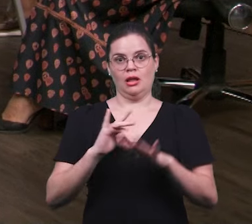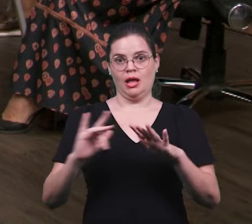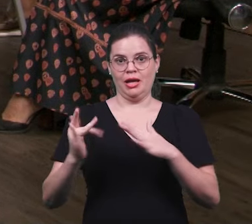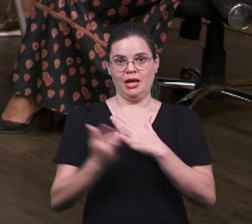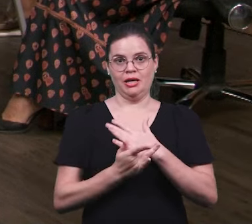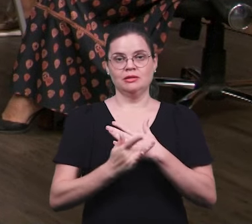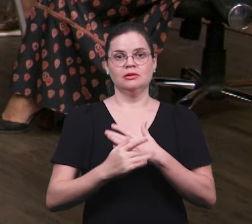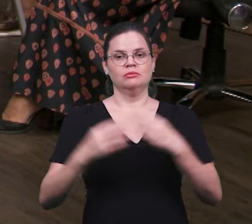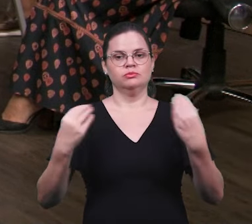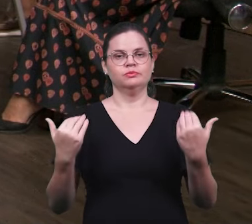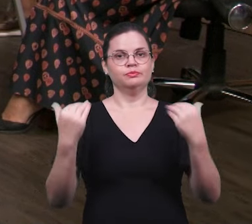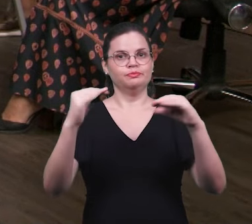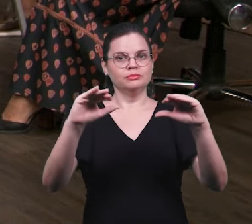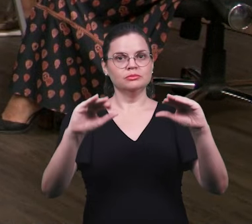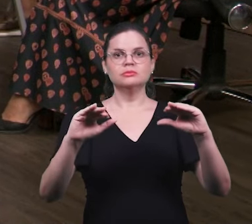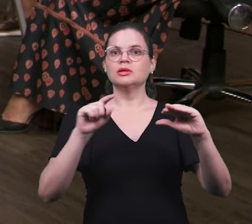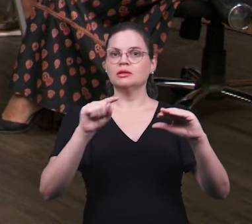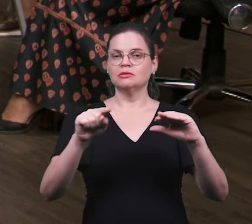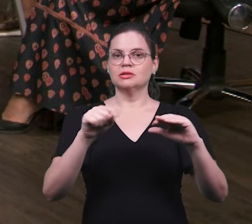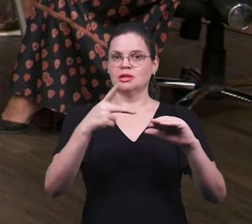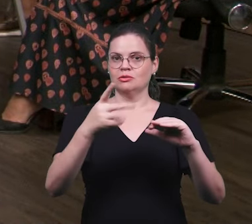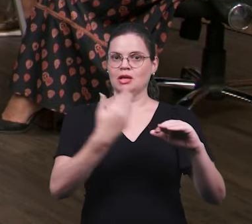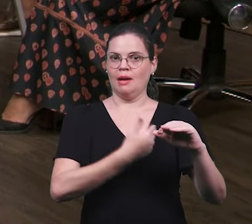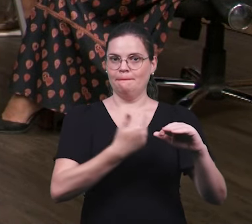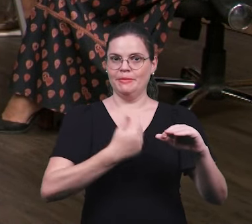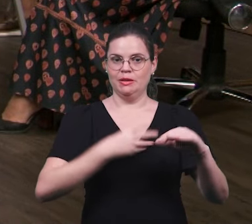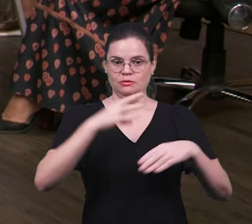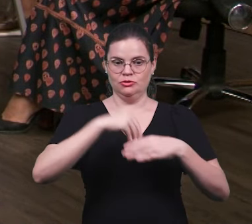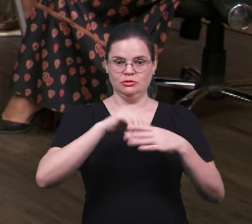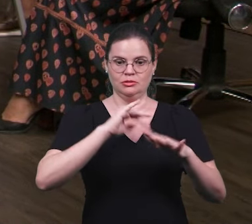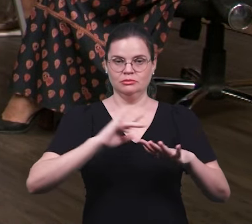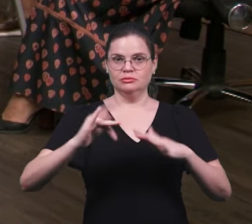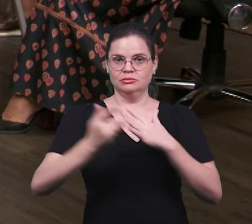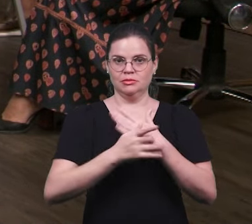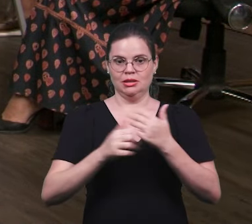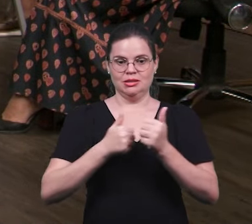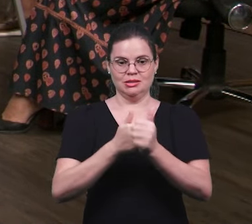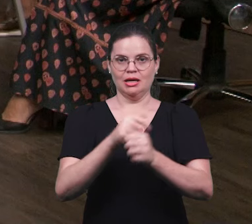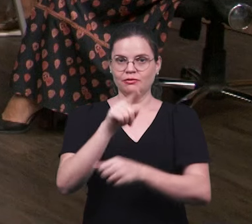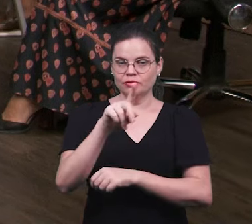social e coloca lá para os seus amigos de rede social, os que te